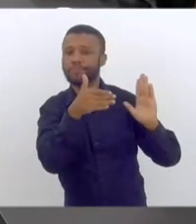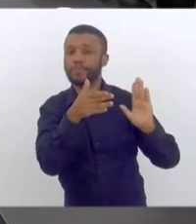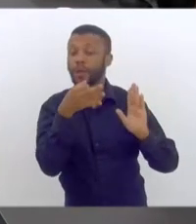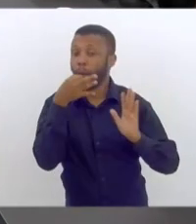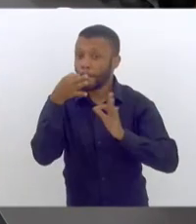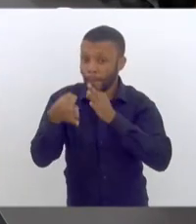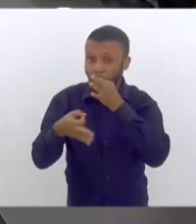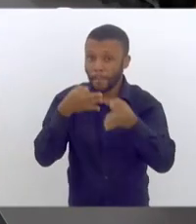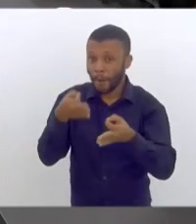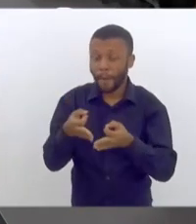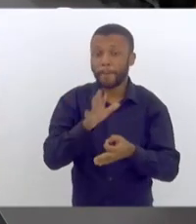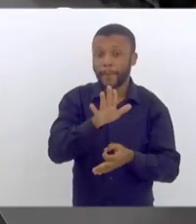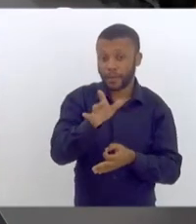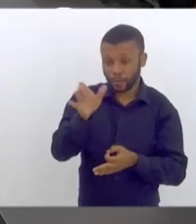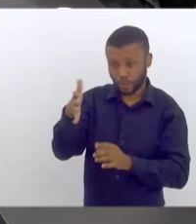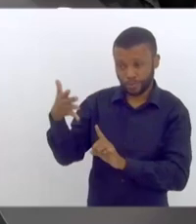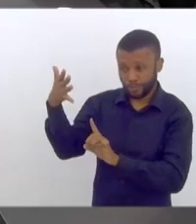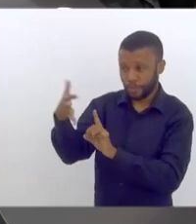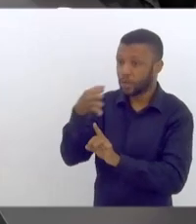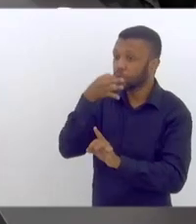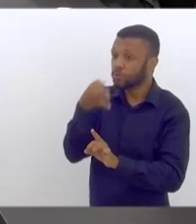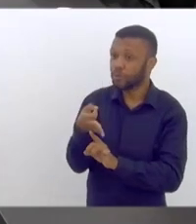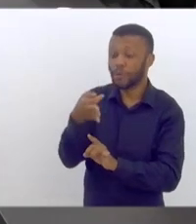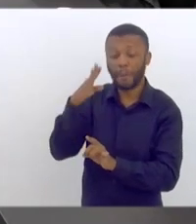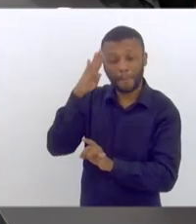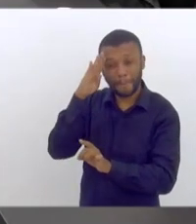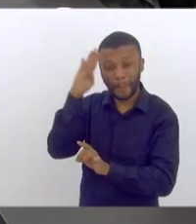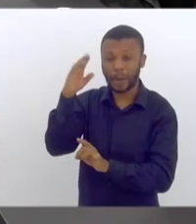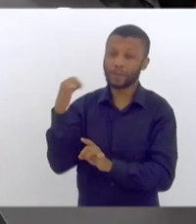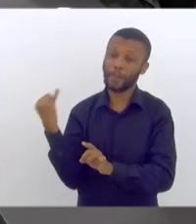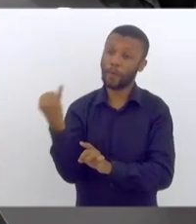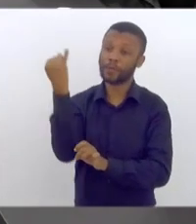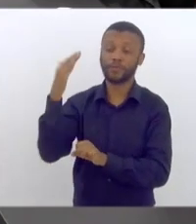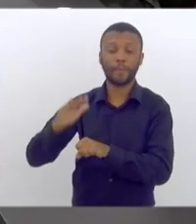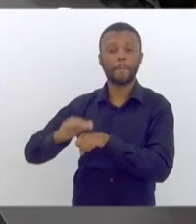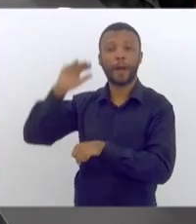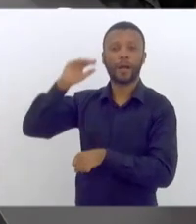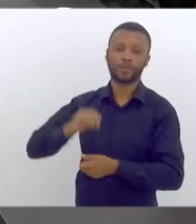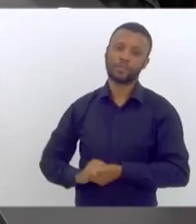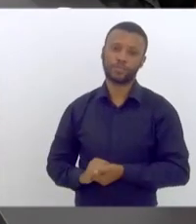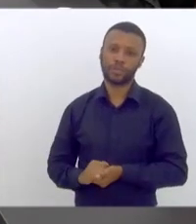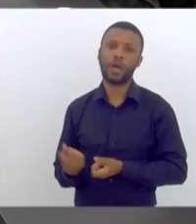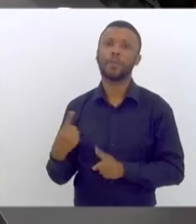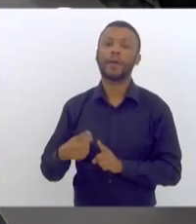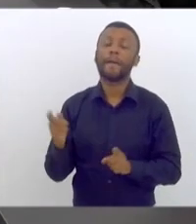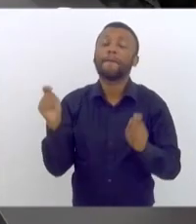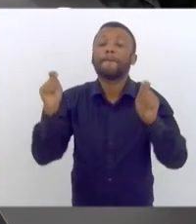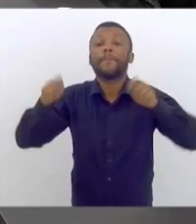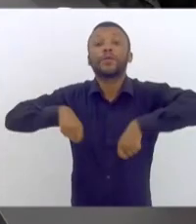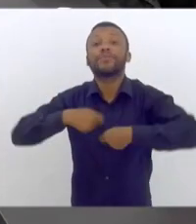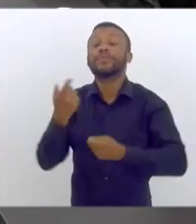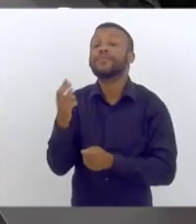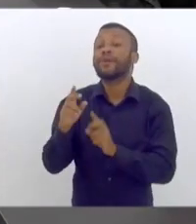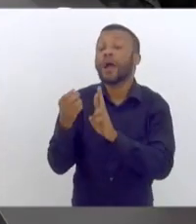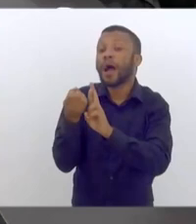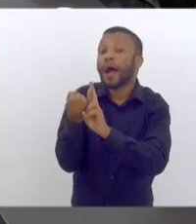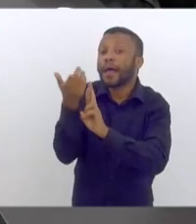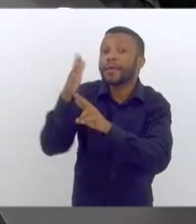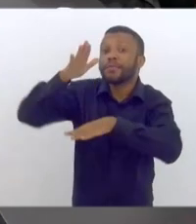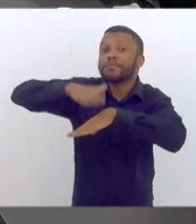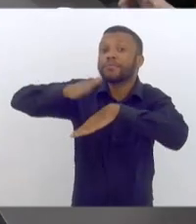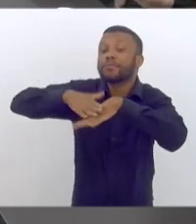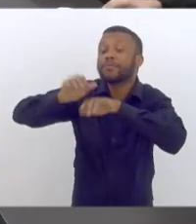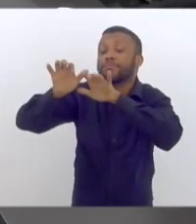a sua é mais são sugestões mais importantes porque Possivelmente a senhora foi a redadora do projeto